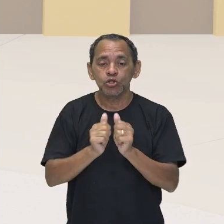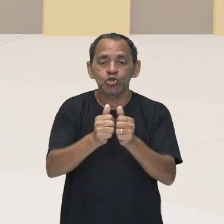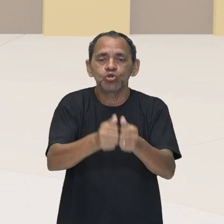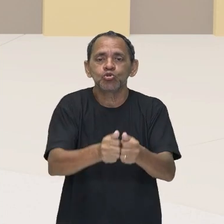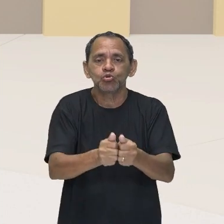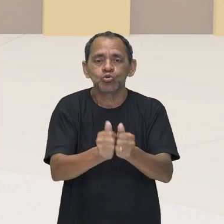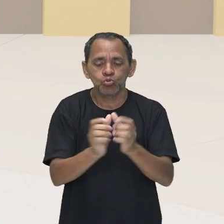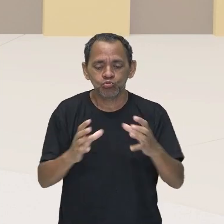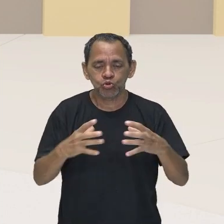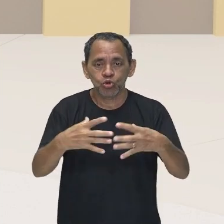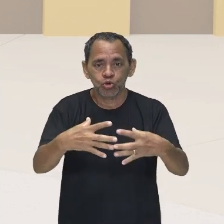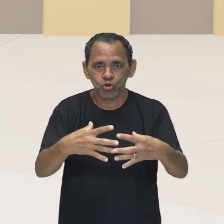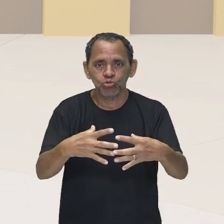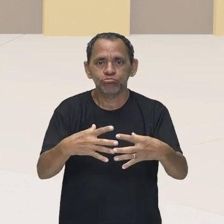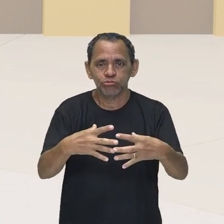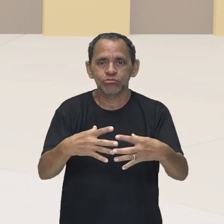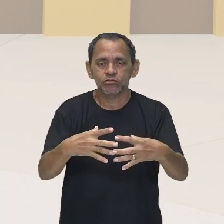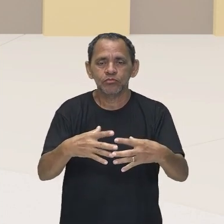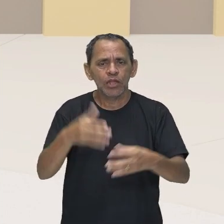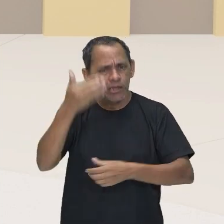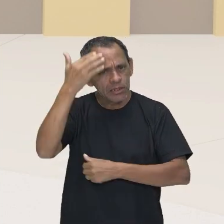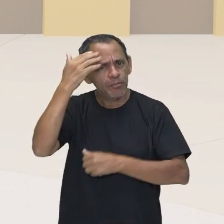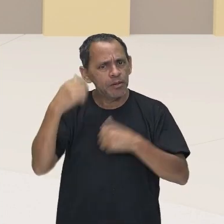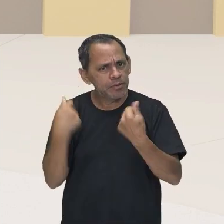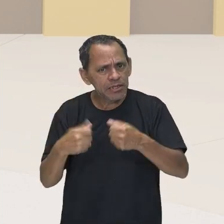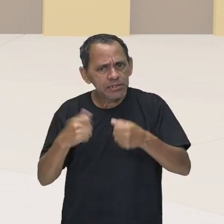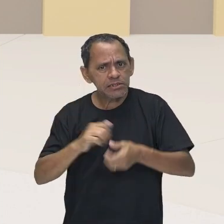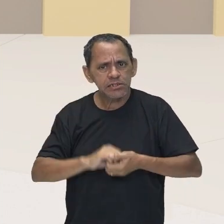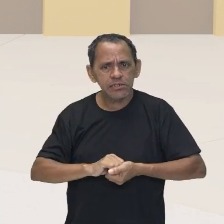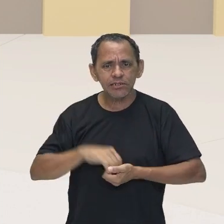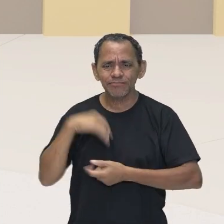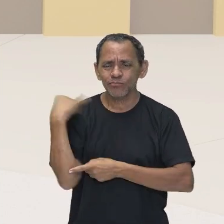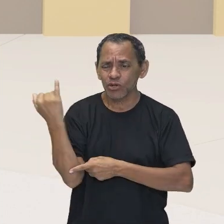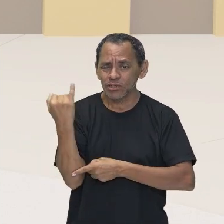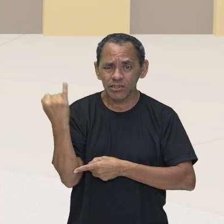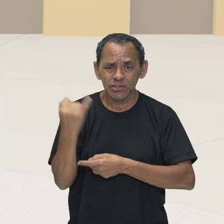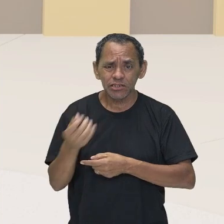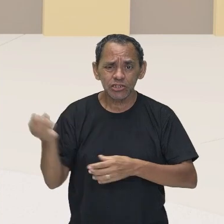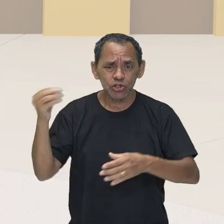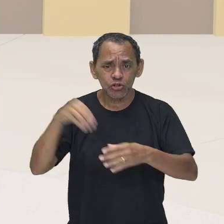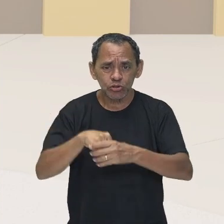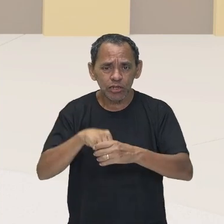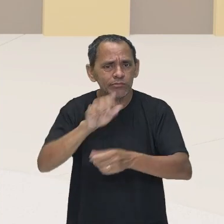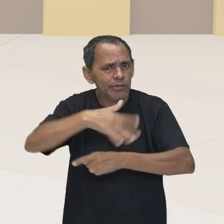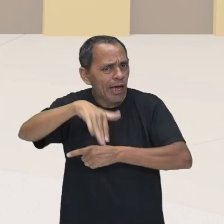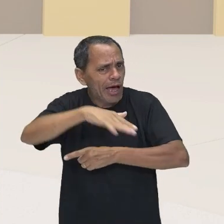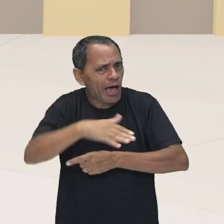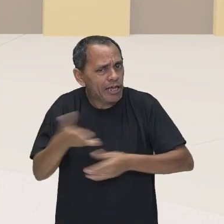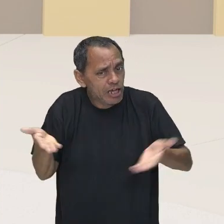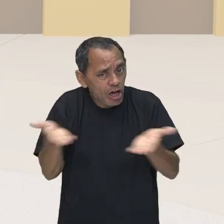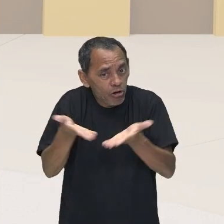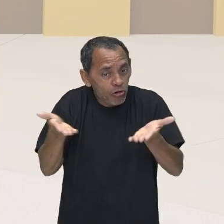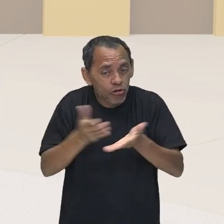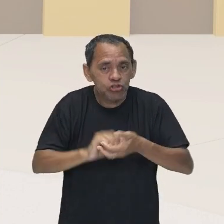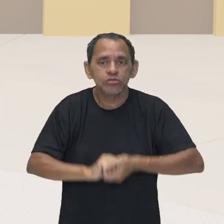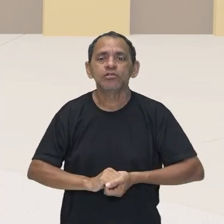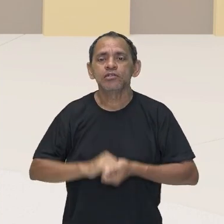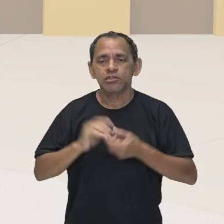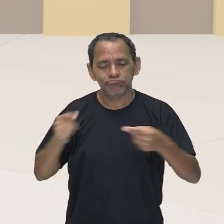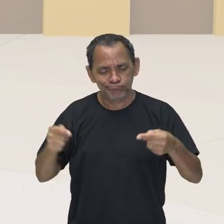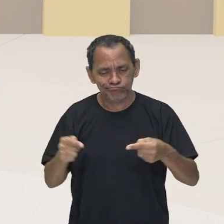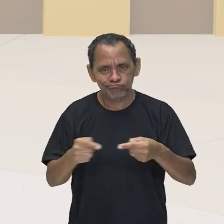trabalhar em equipe. Saber trabalhar em equipe é muito importante atualmente e, segundo a ONU,